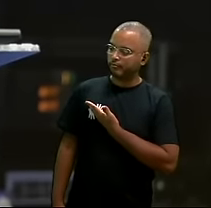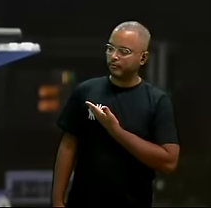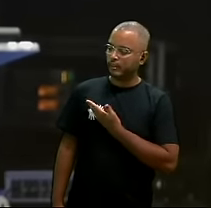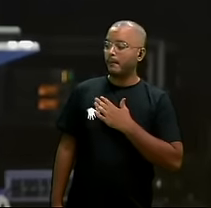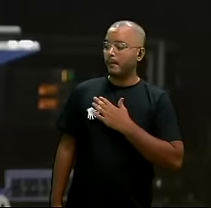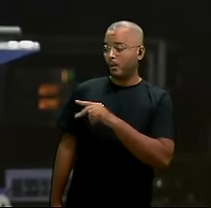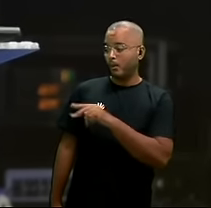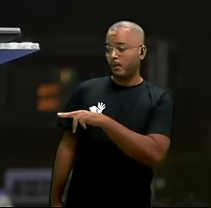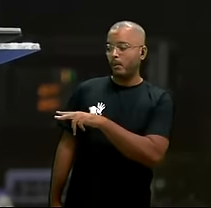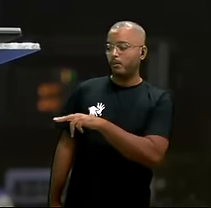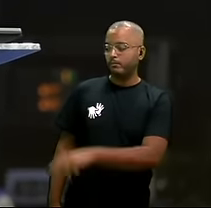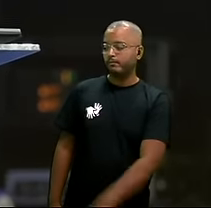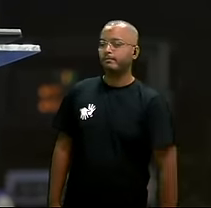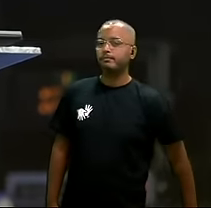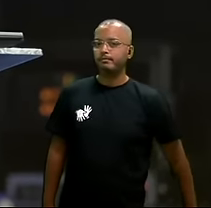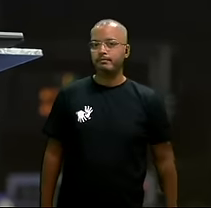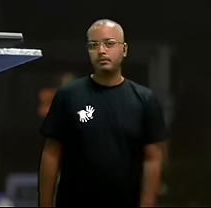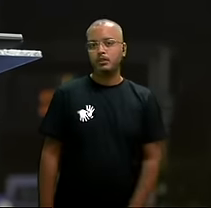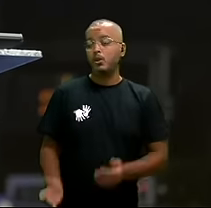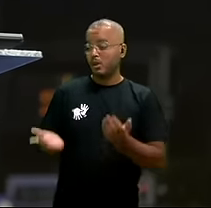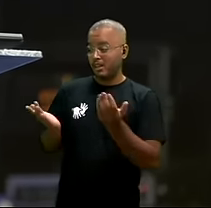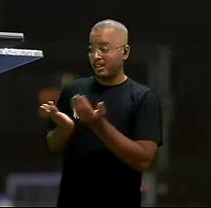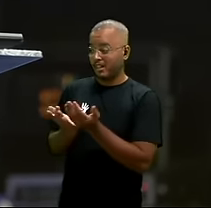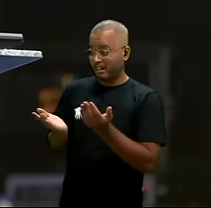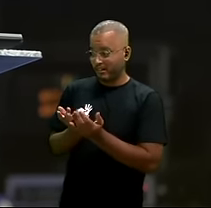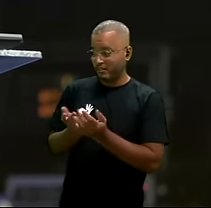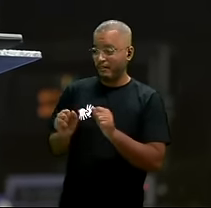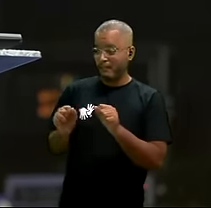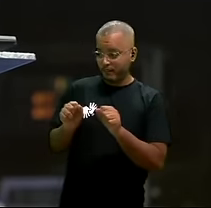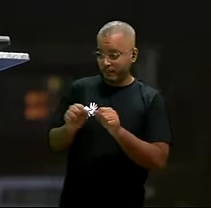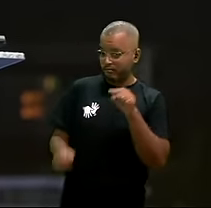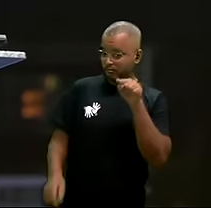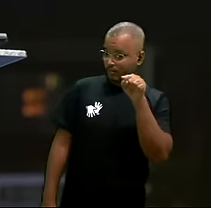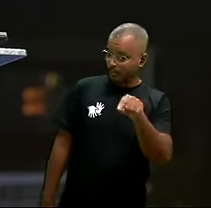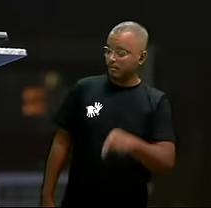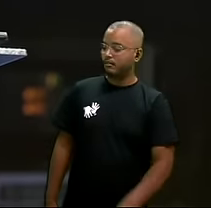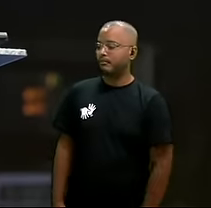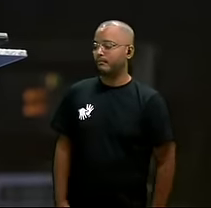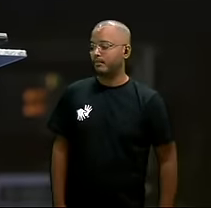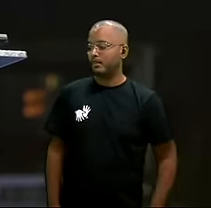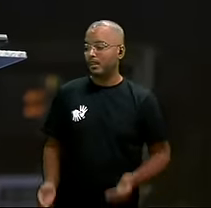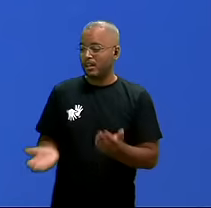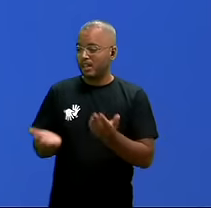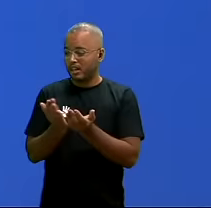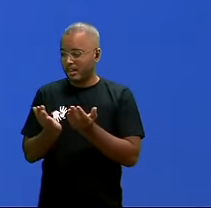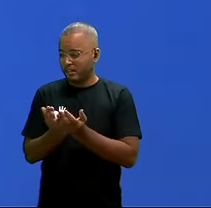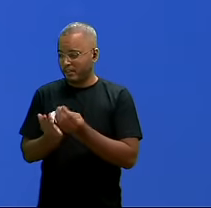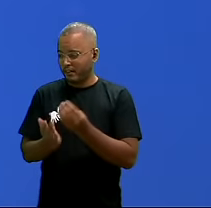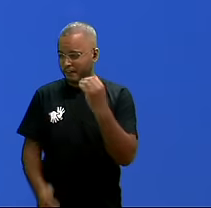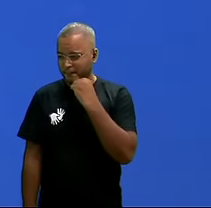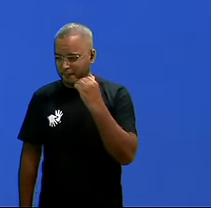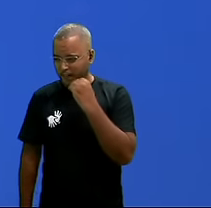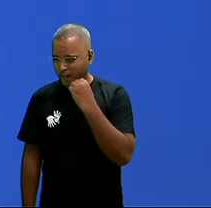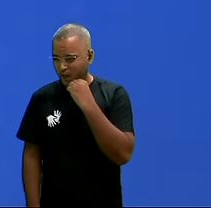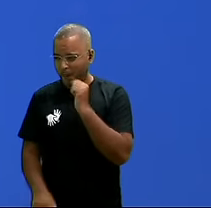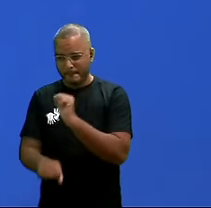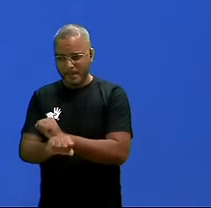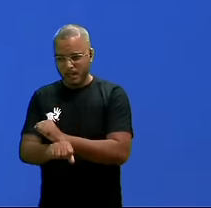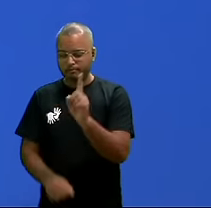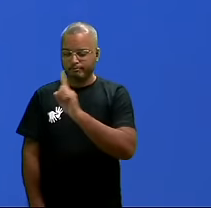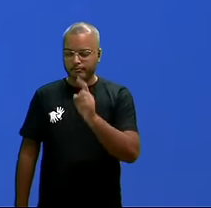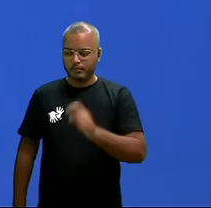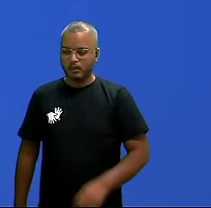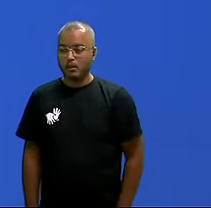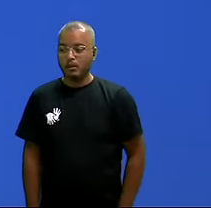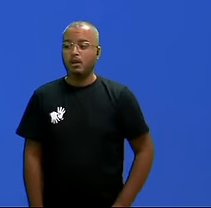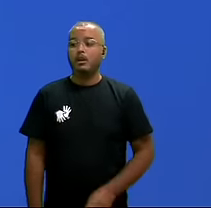irmão. Com crente é assim. Diga assim, ó: crente não para porque está fraco. Crente só para quando está feito.